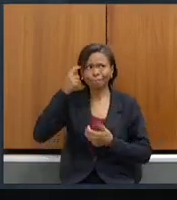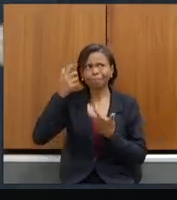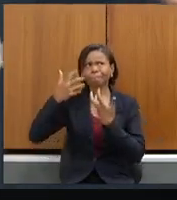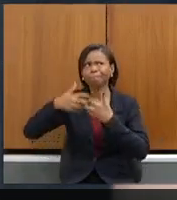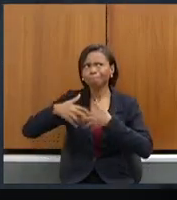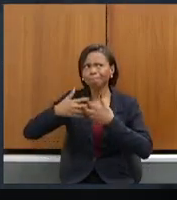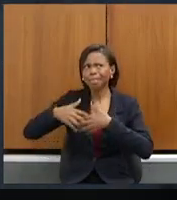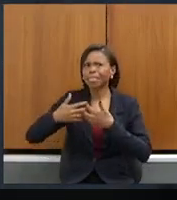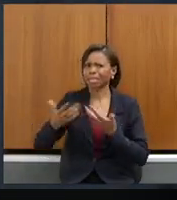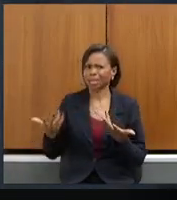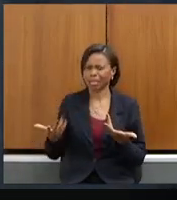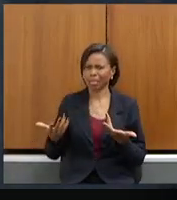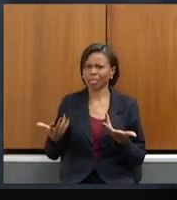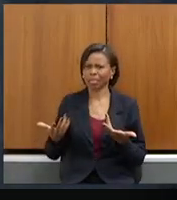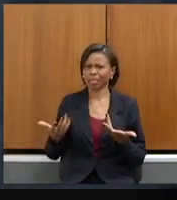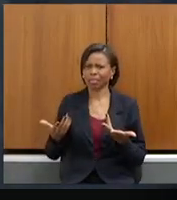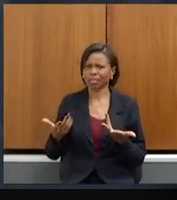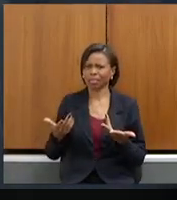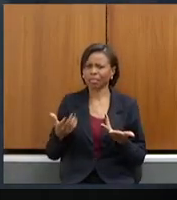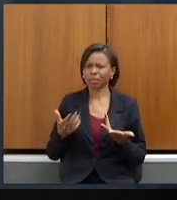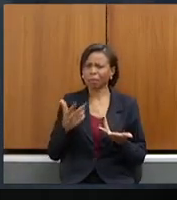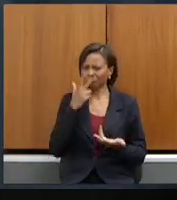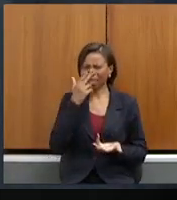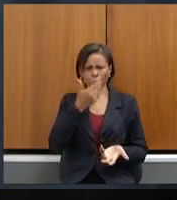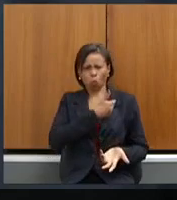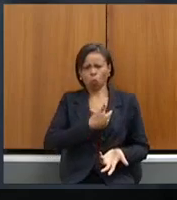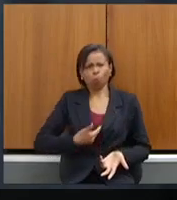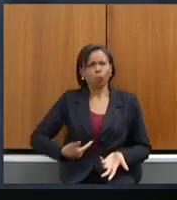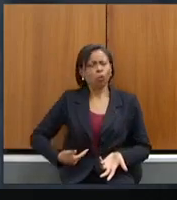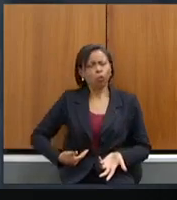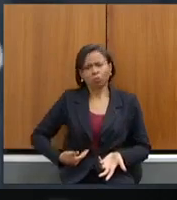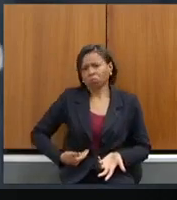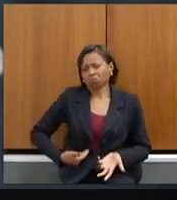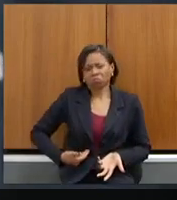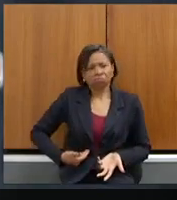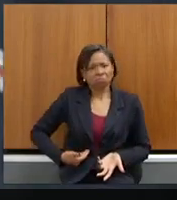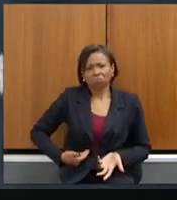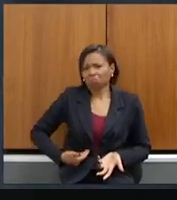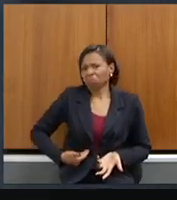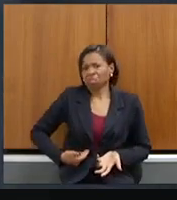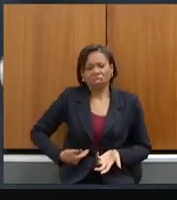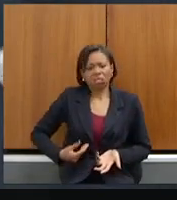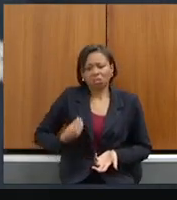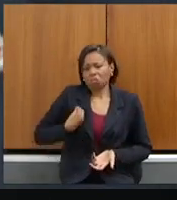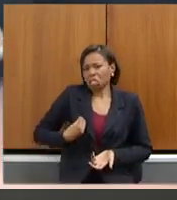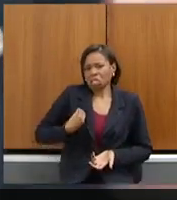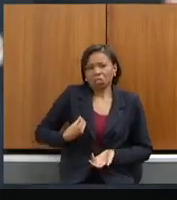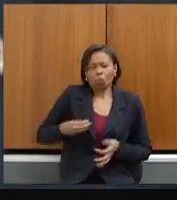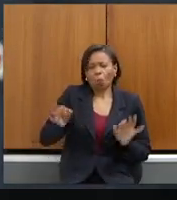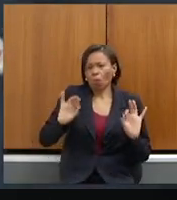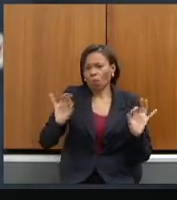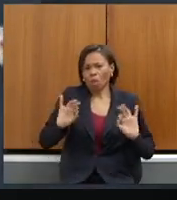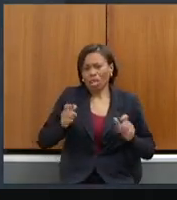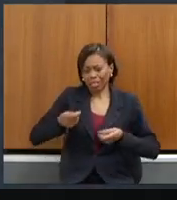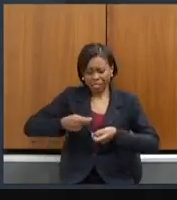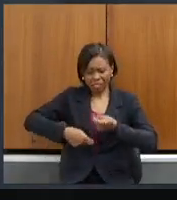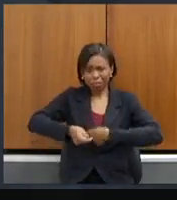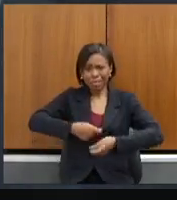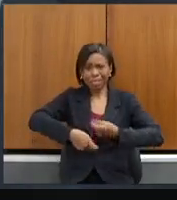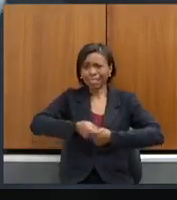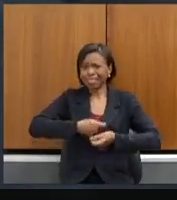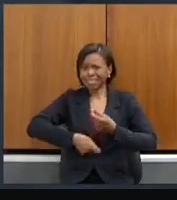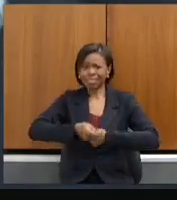partes foi sorteado pelo dizer parece que o governo não tem sido presente administração tá